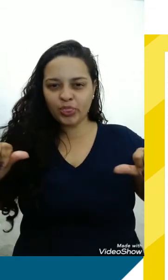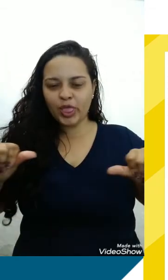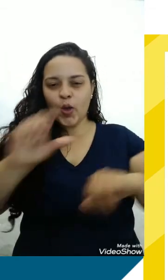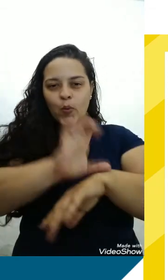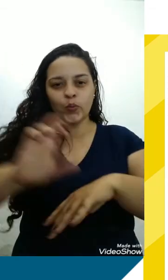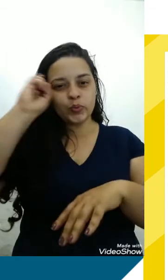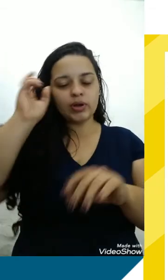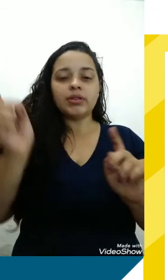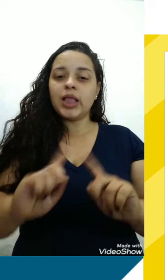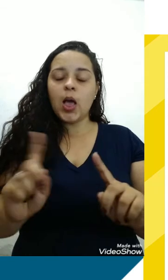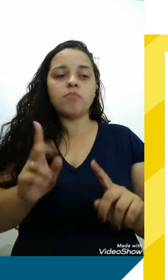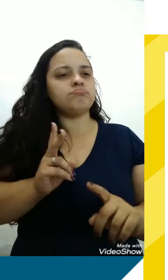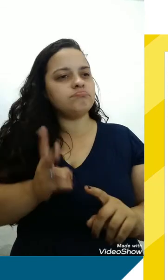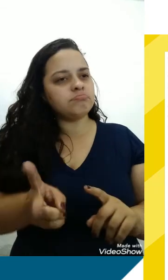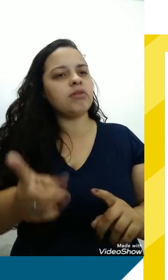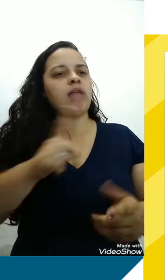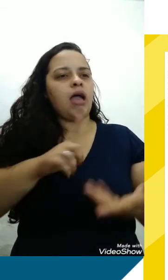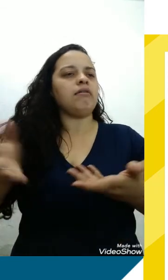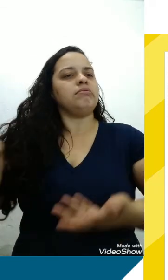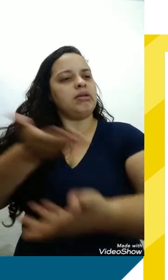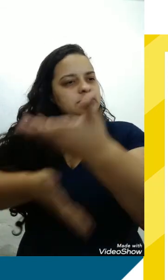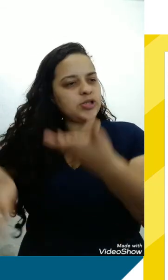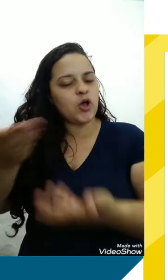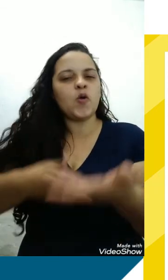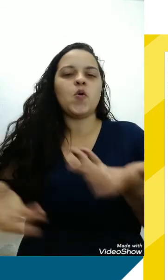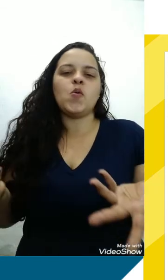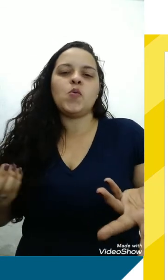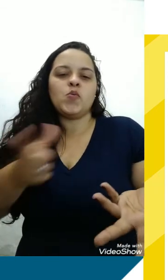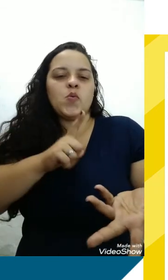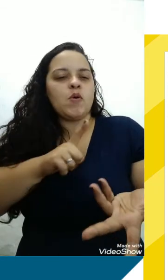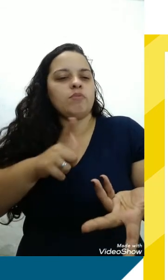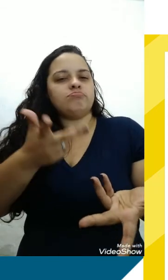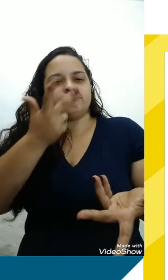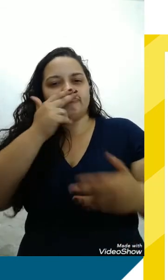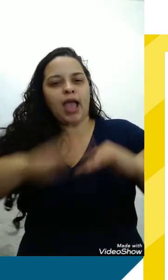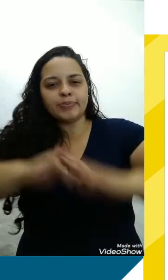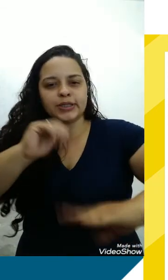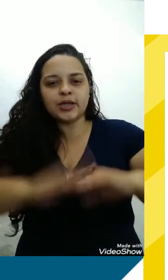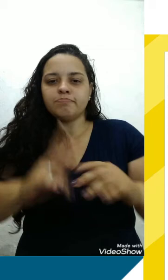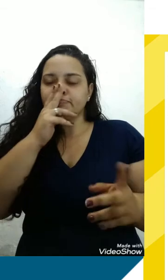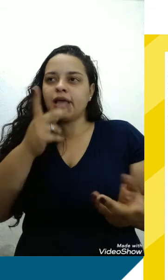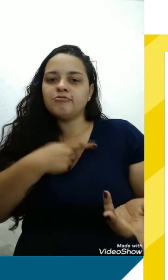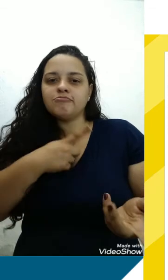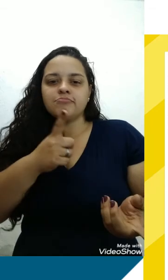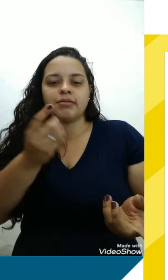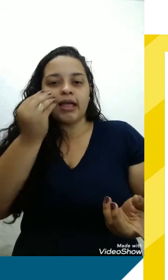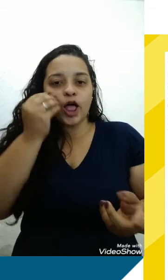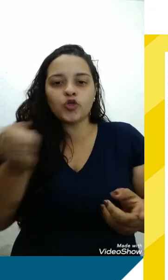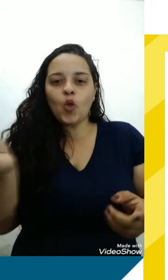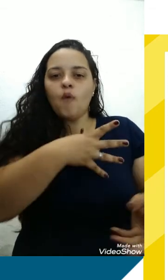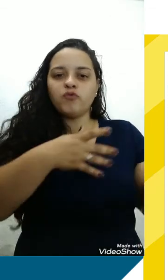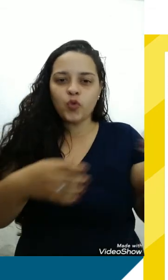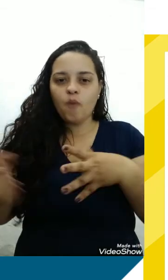certa permanência, uma certa relação, uma certa reinvenção de habilidades, de características que existiam em África Ocidental e que